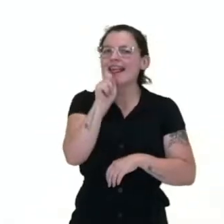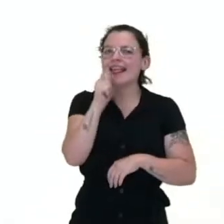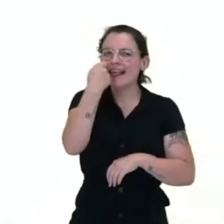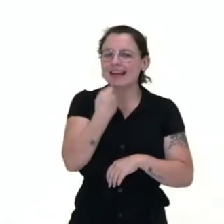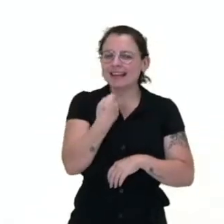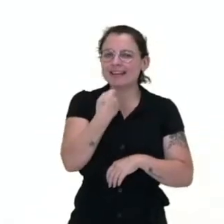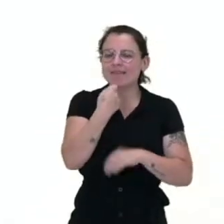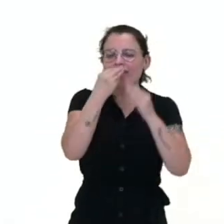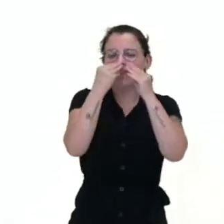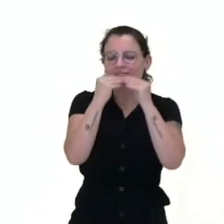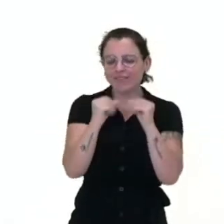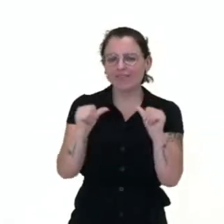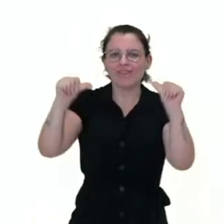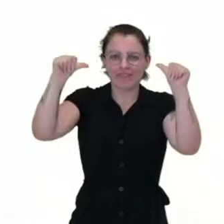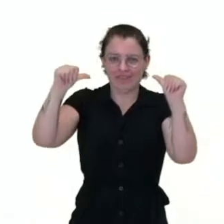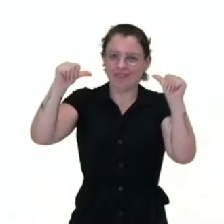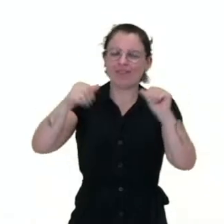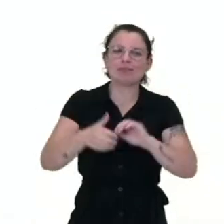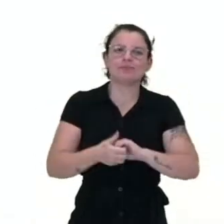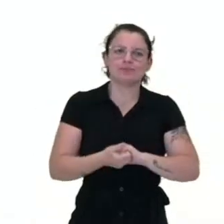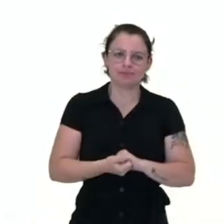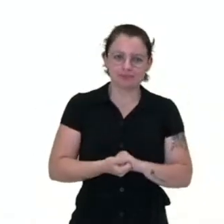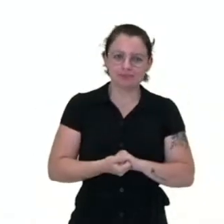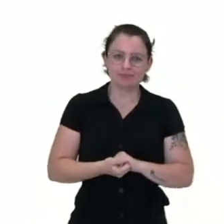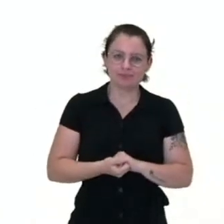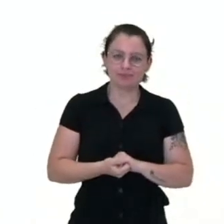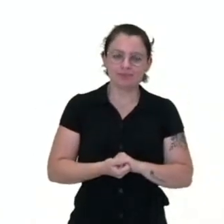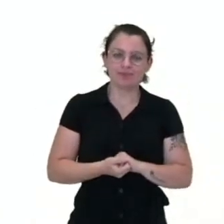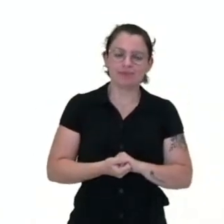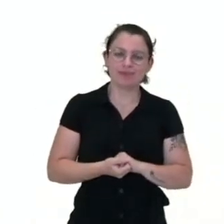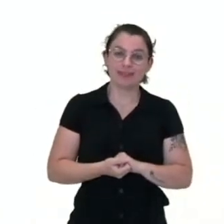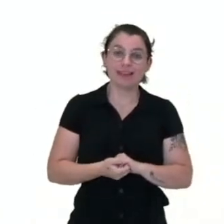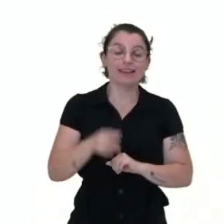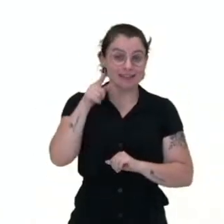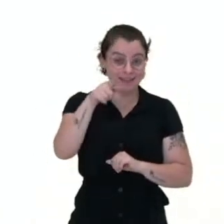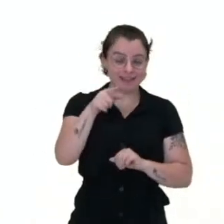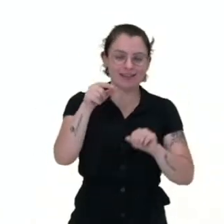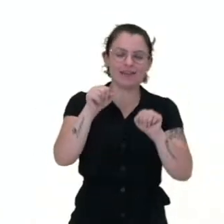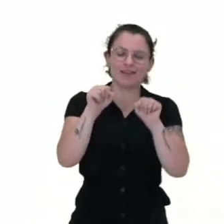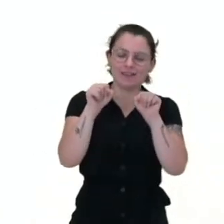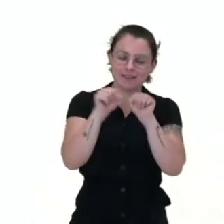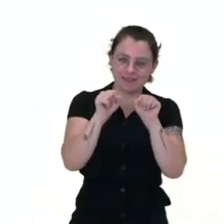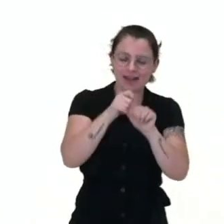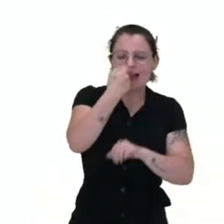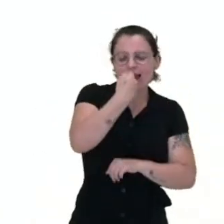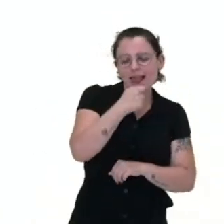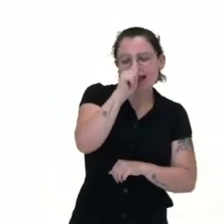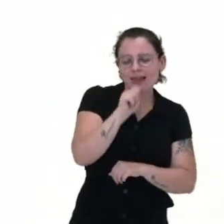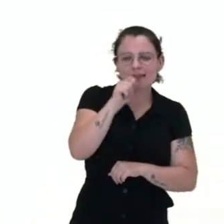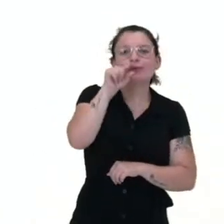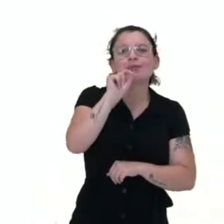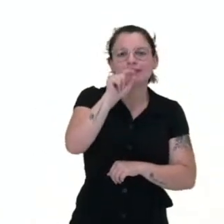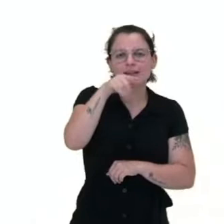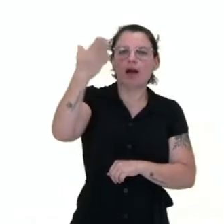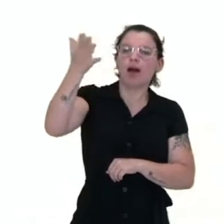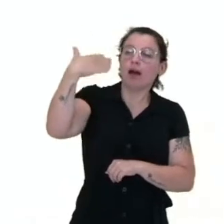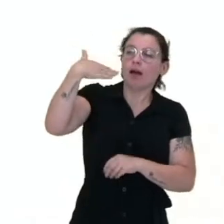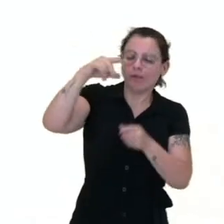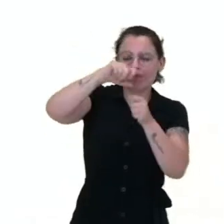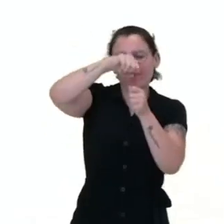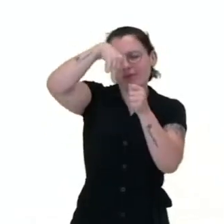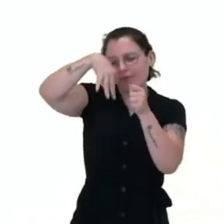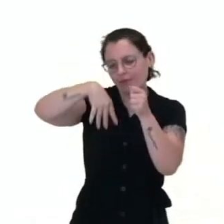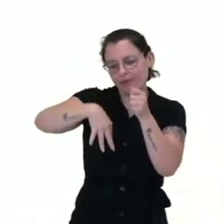de frutas que é feito com água. No calor, ele vai derreter, passar do estado sólido para o estado